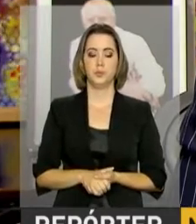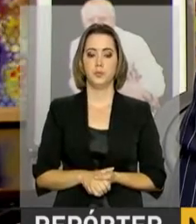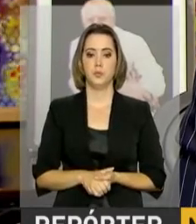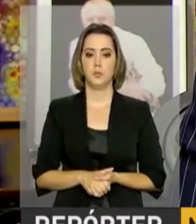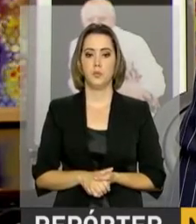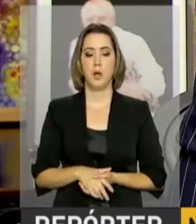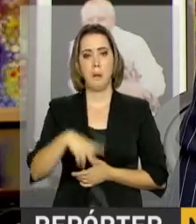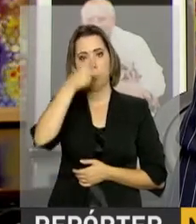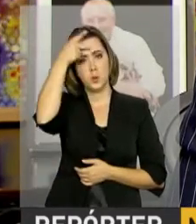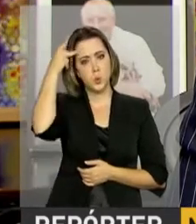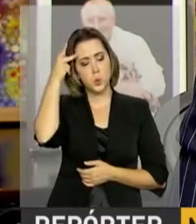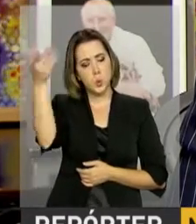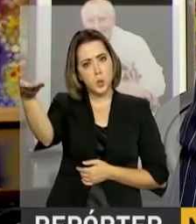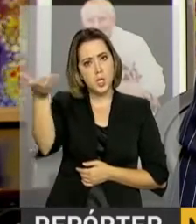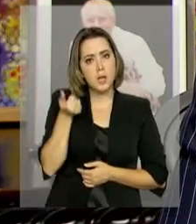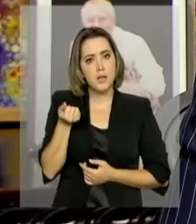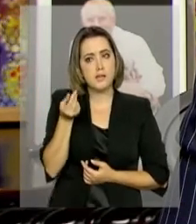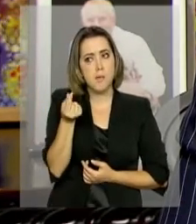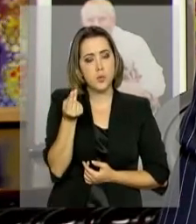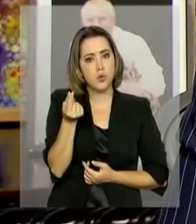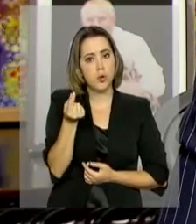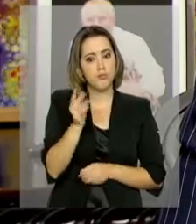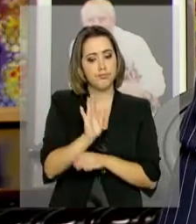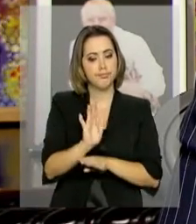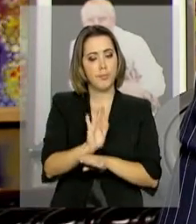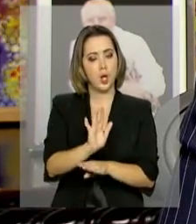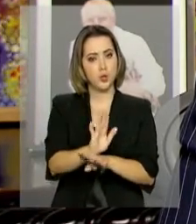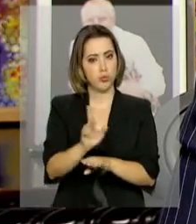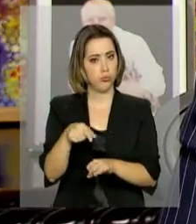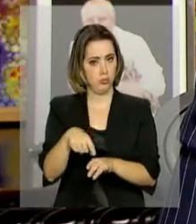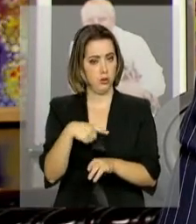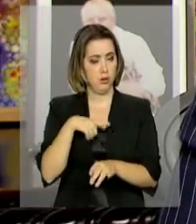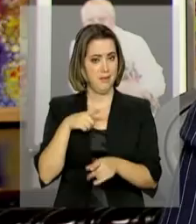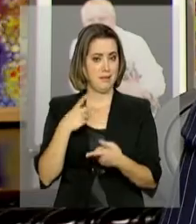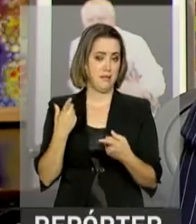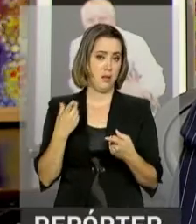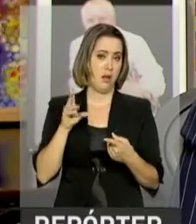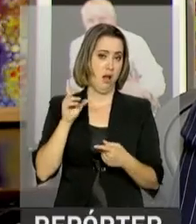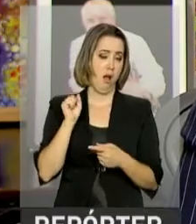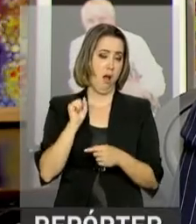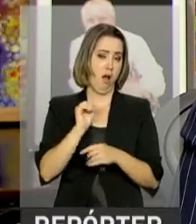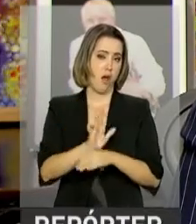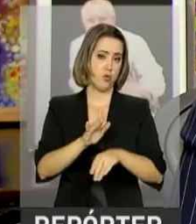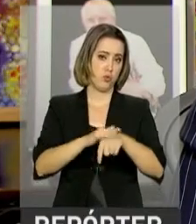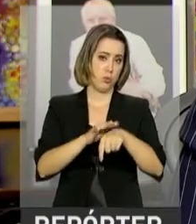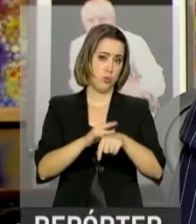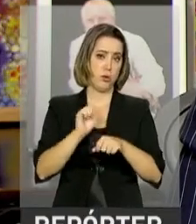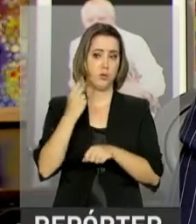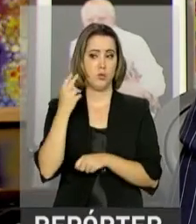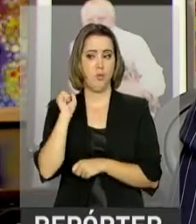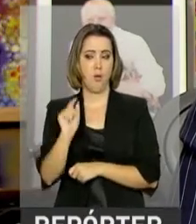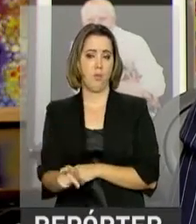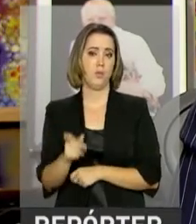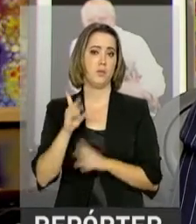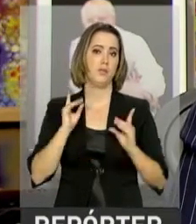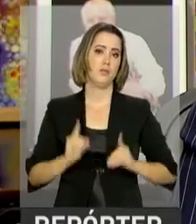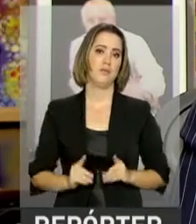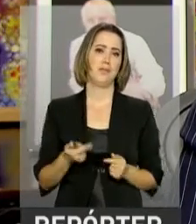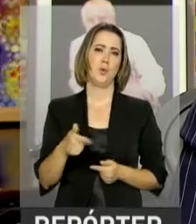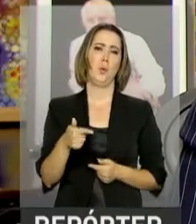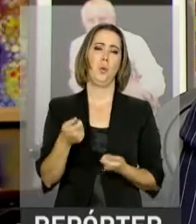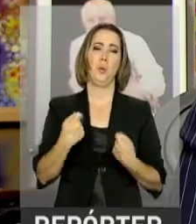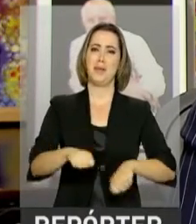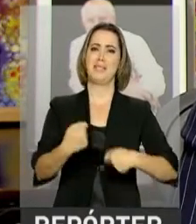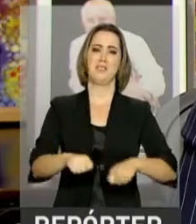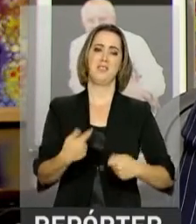como aposentadoria por invalidez ou principalmente ou se a doença sem ter necessidade ou seja